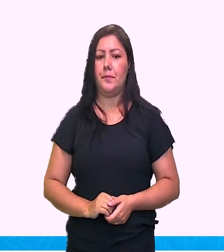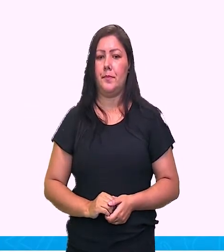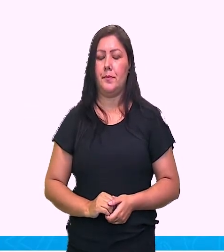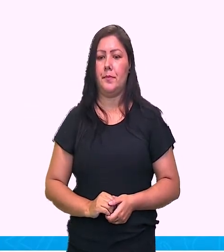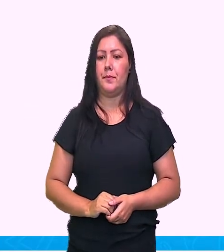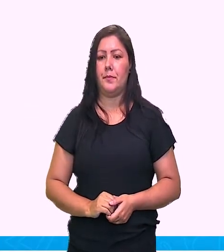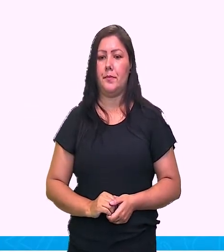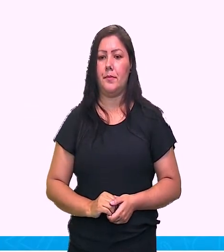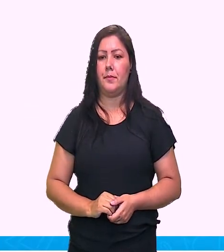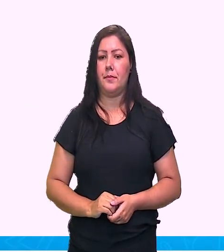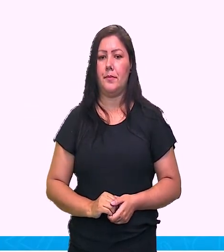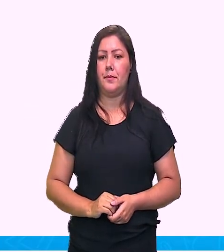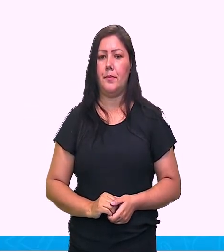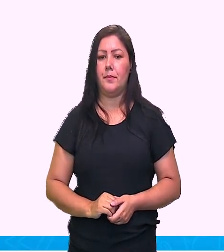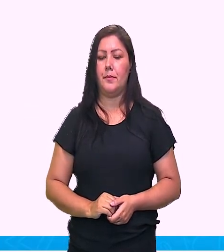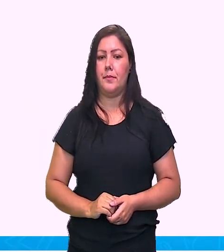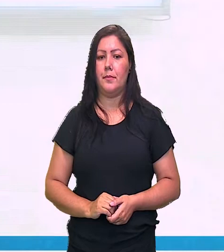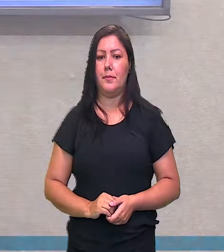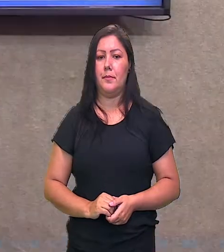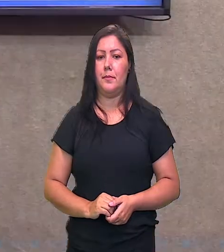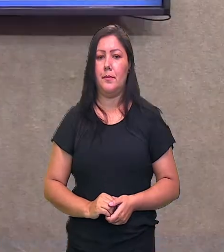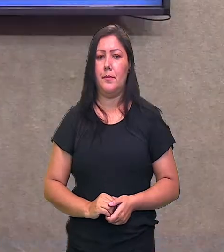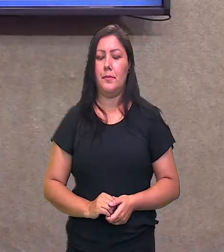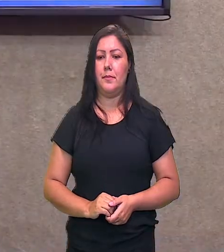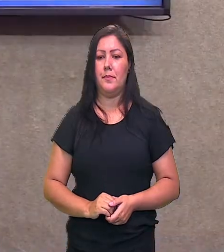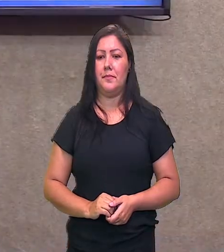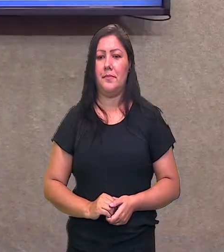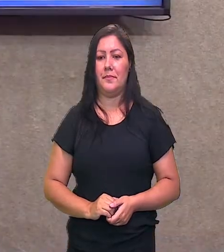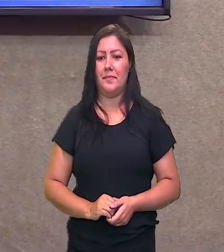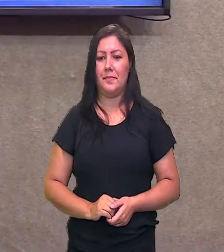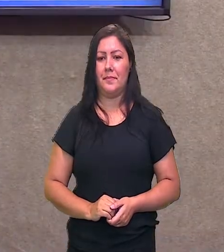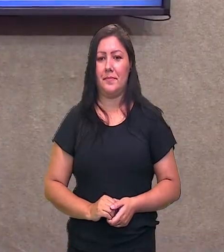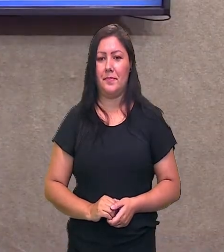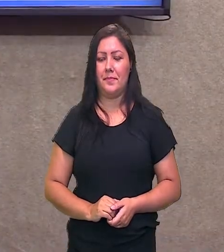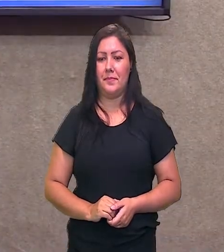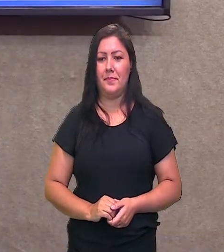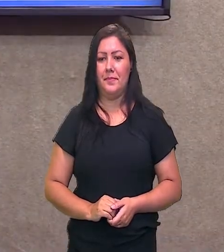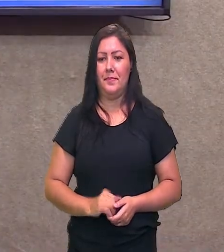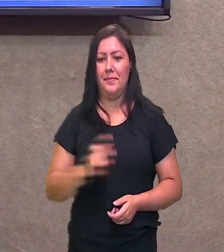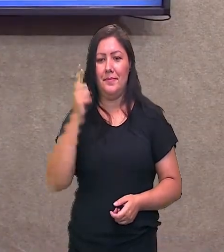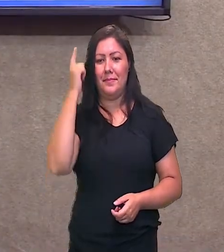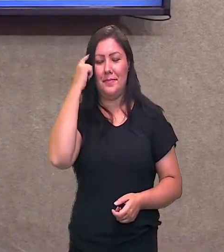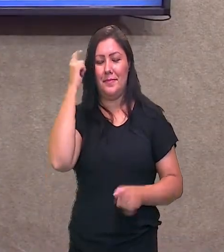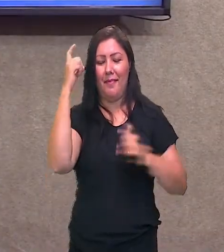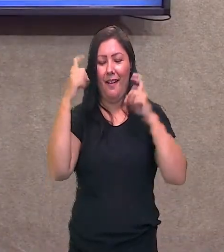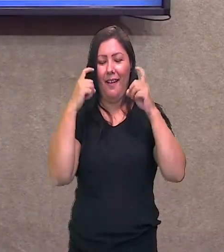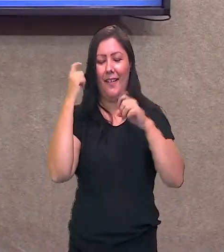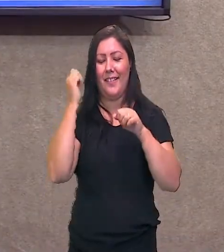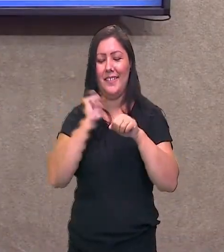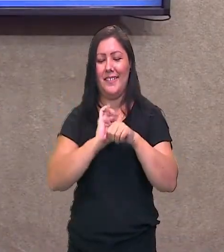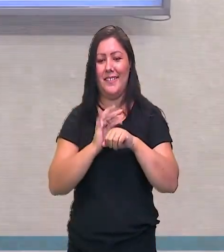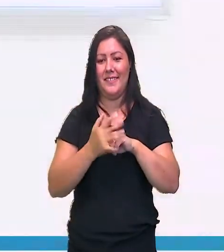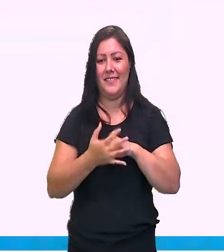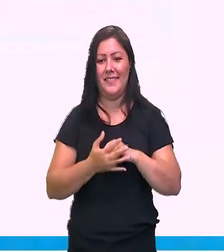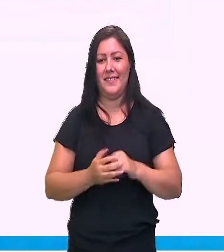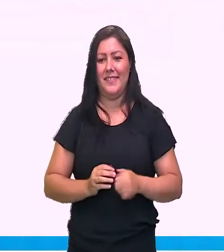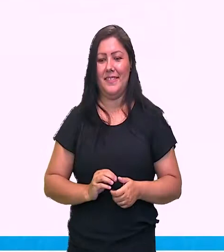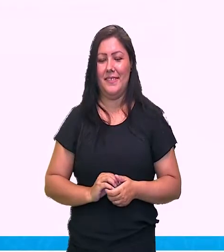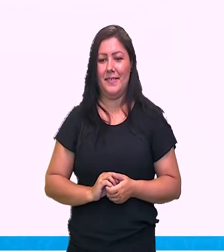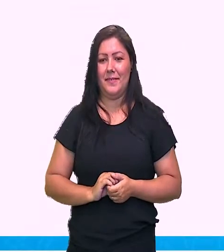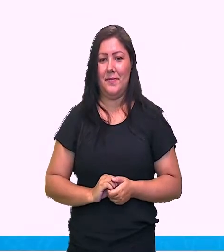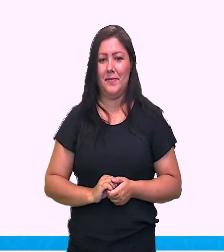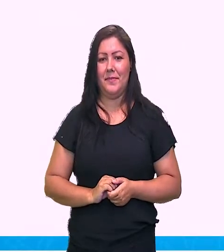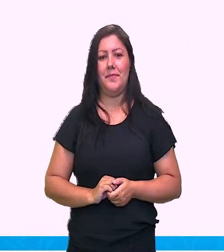tá? Perdão, estou tão preocupada com a pandemia que já estou colocando o S aqui, mas é C.